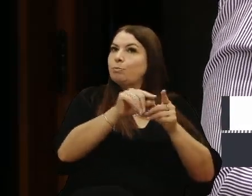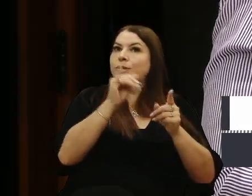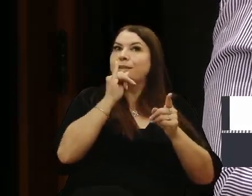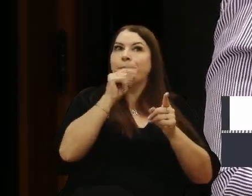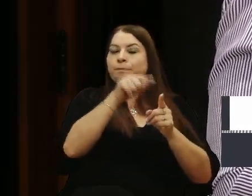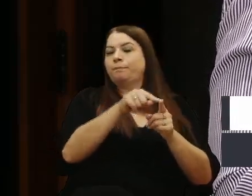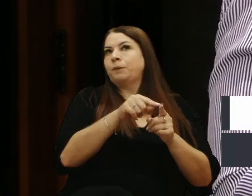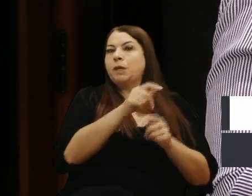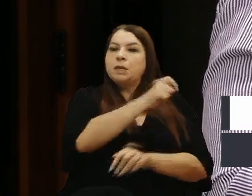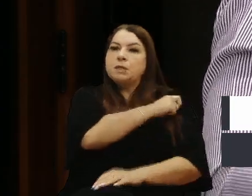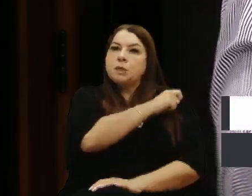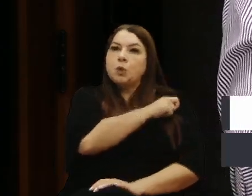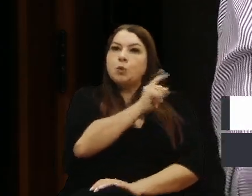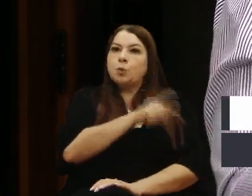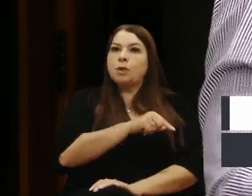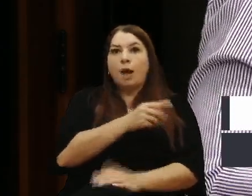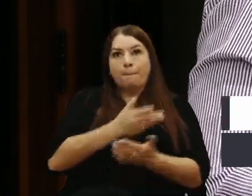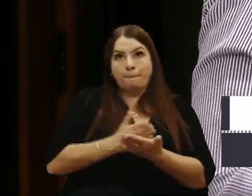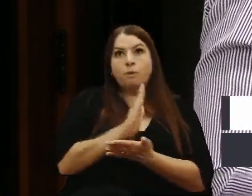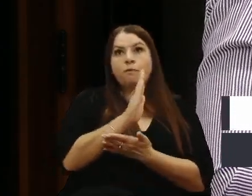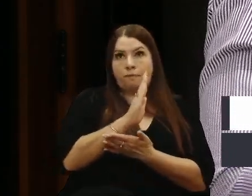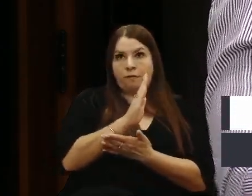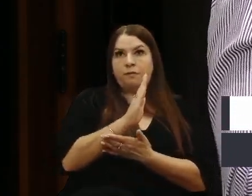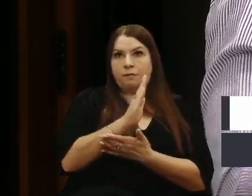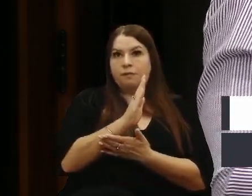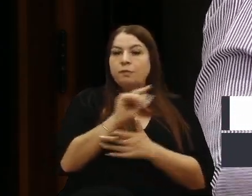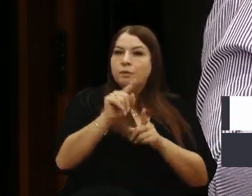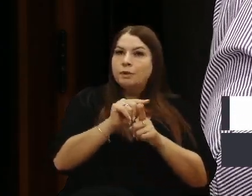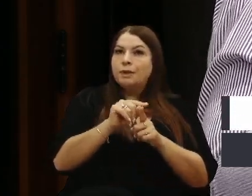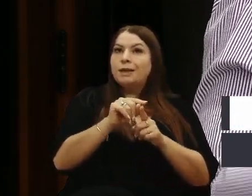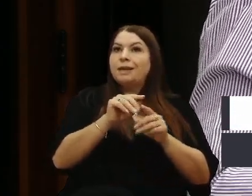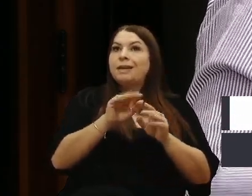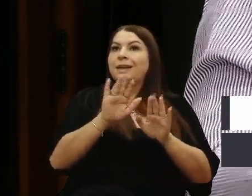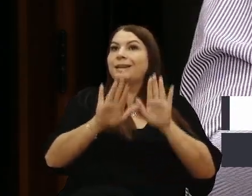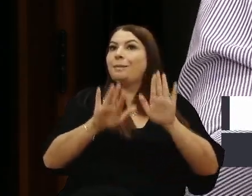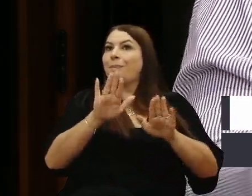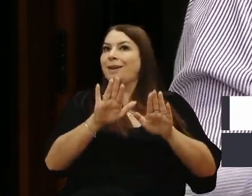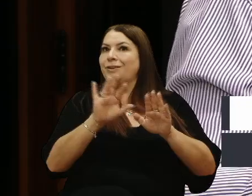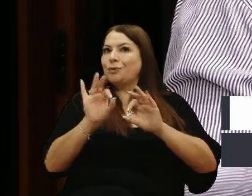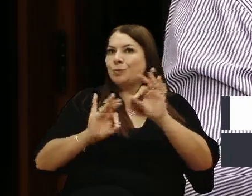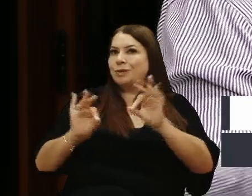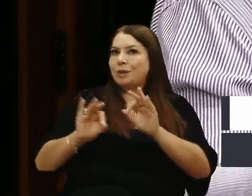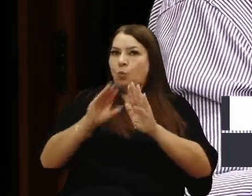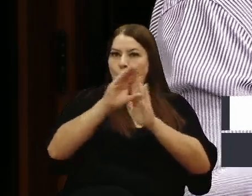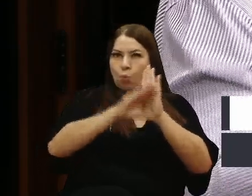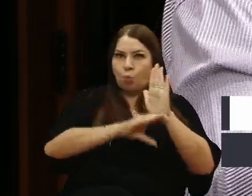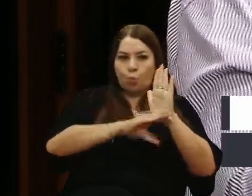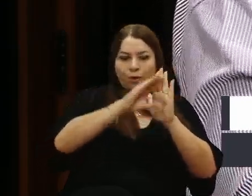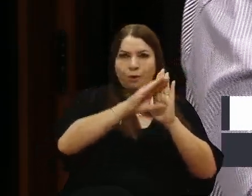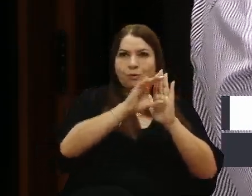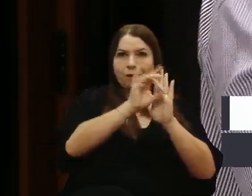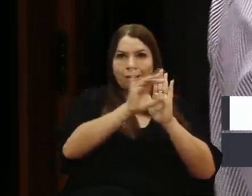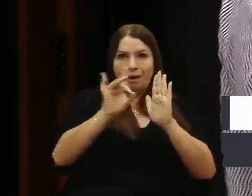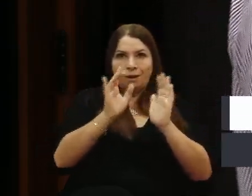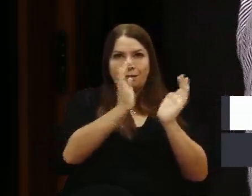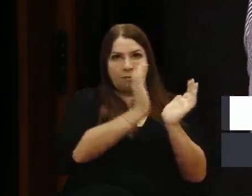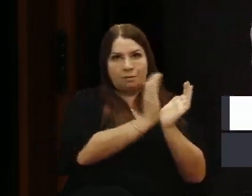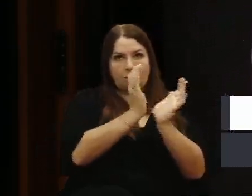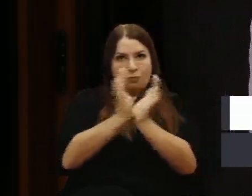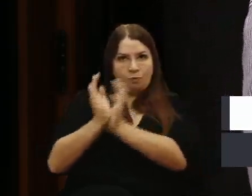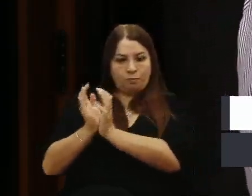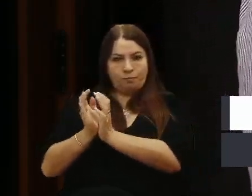esse aluno ele é aprovado e depende da organização curricular de cada turma. Colegas